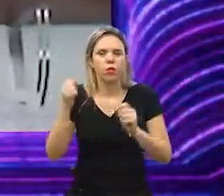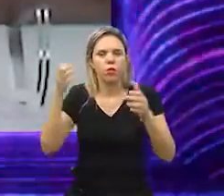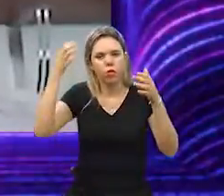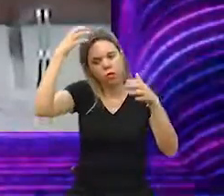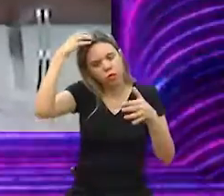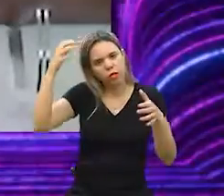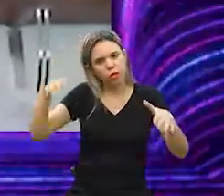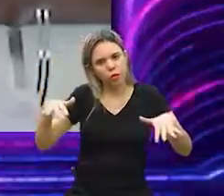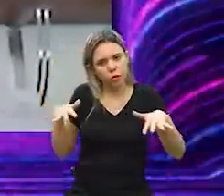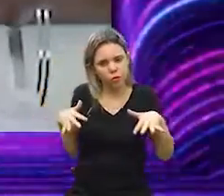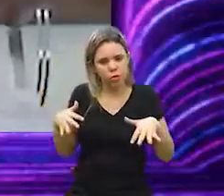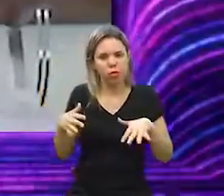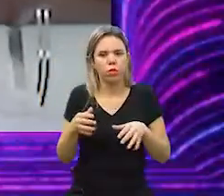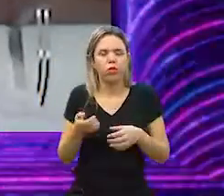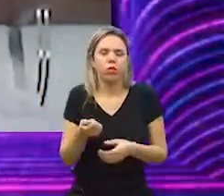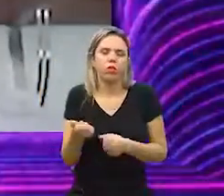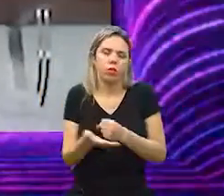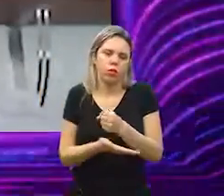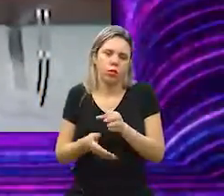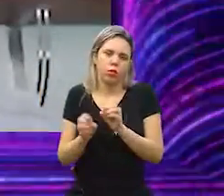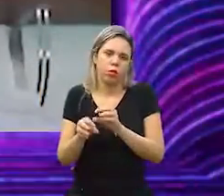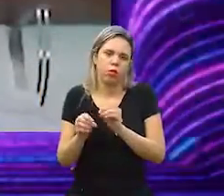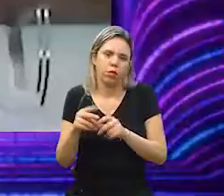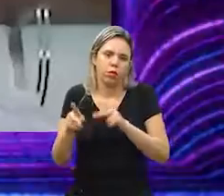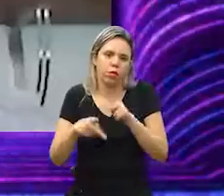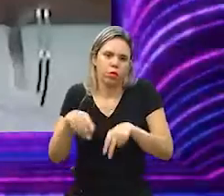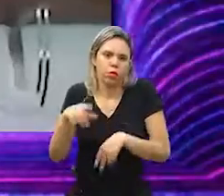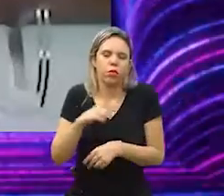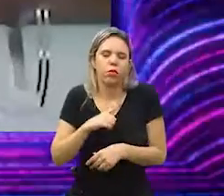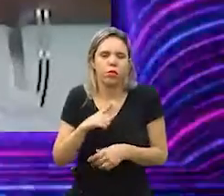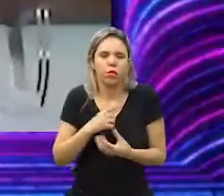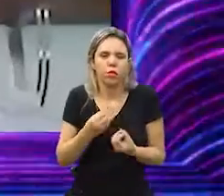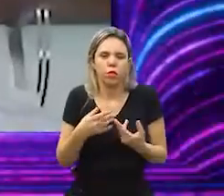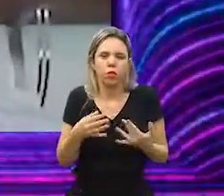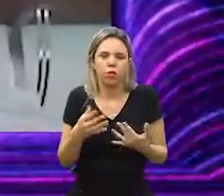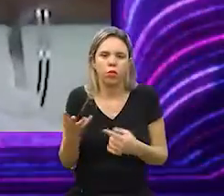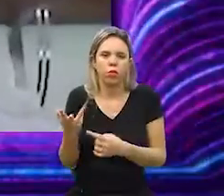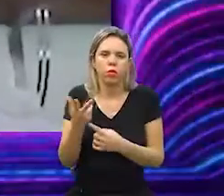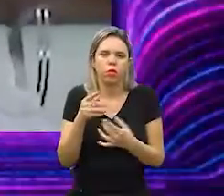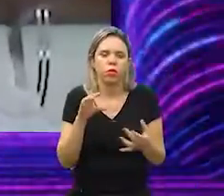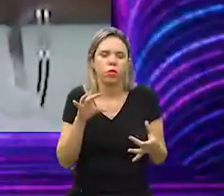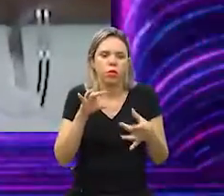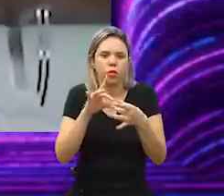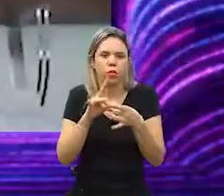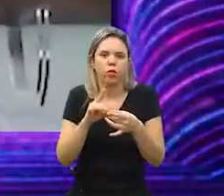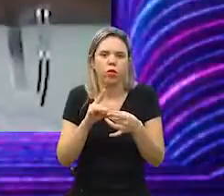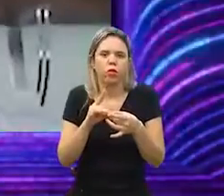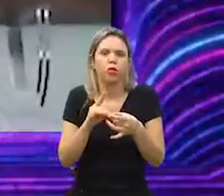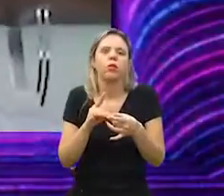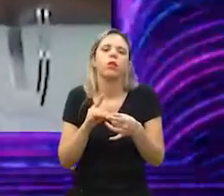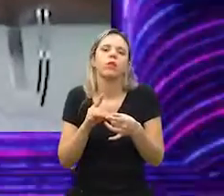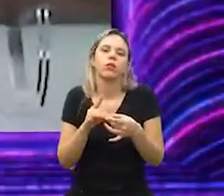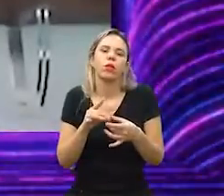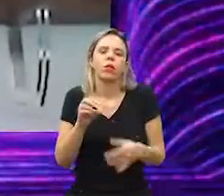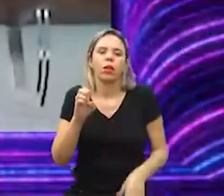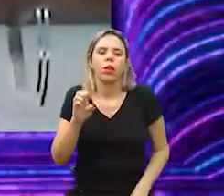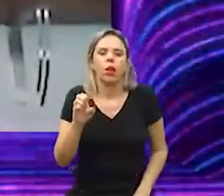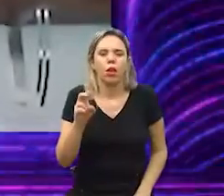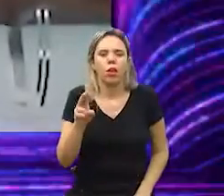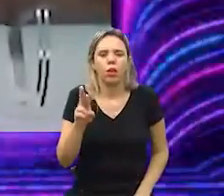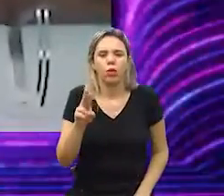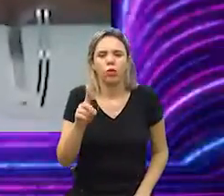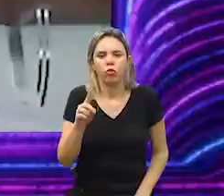e pelo baixo grau de instrução da população, né? A gente tem muita questão da arte associada ao eruditismo, né? Então,